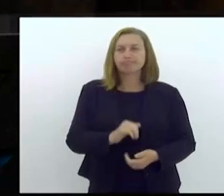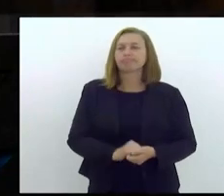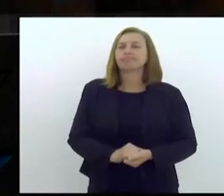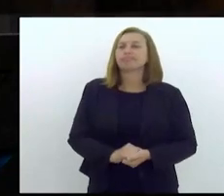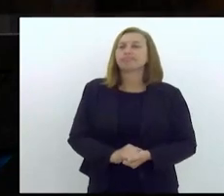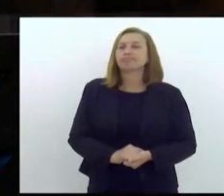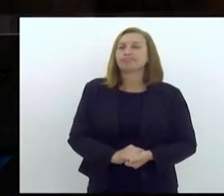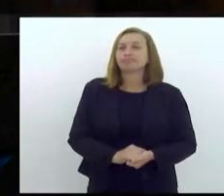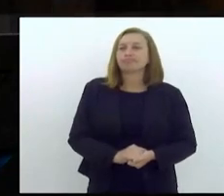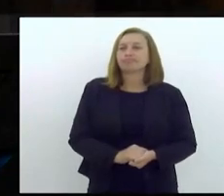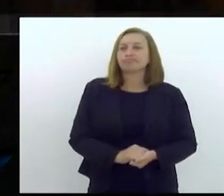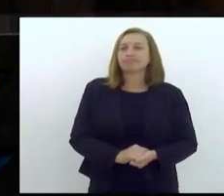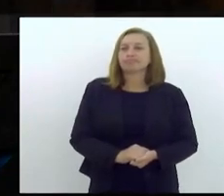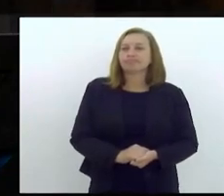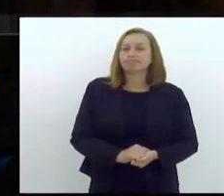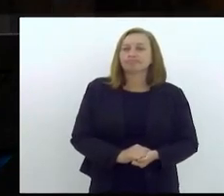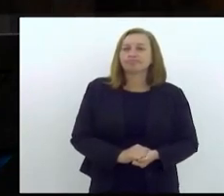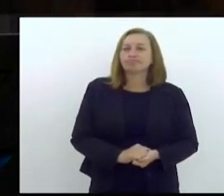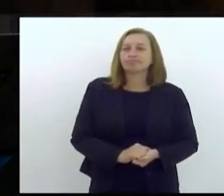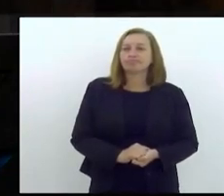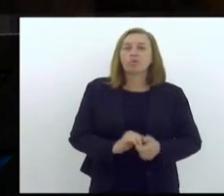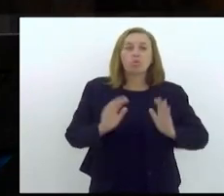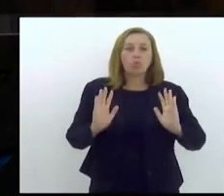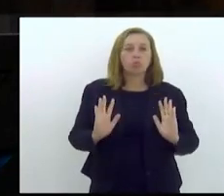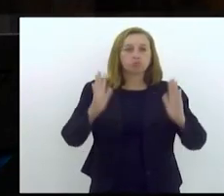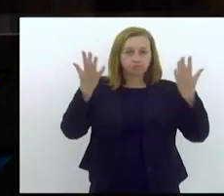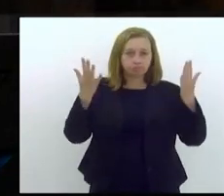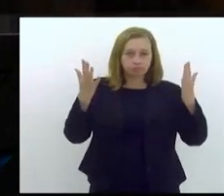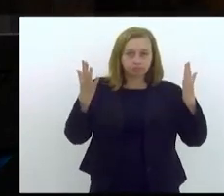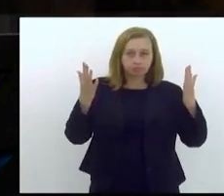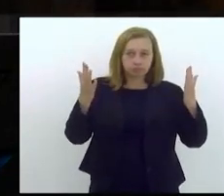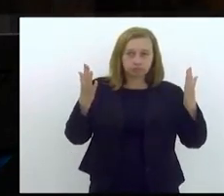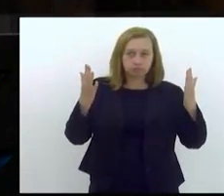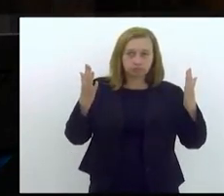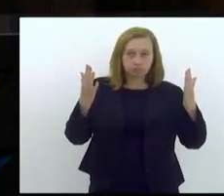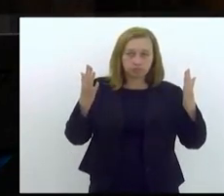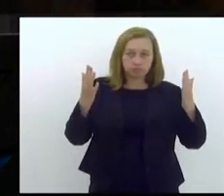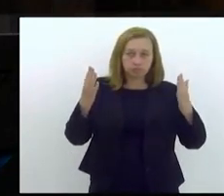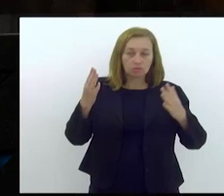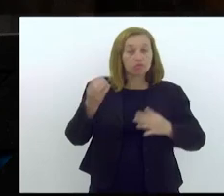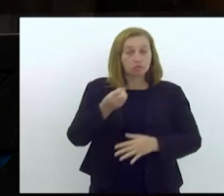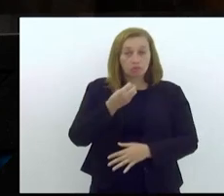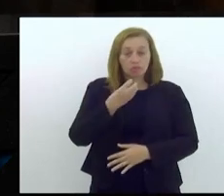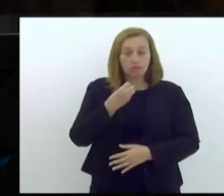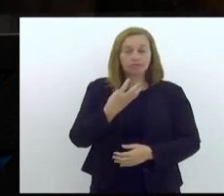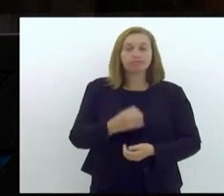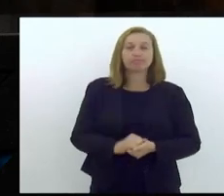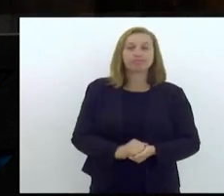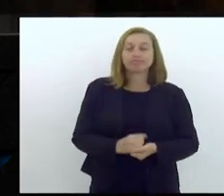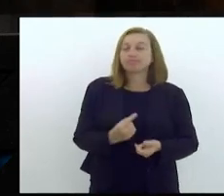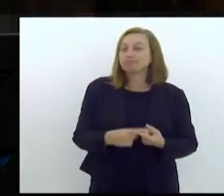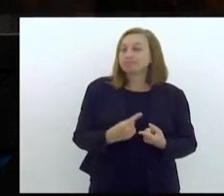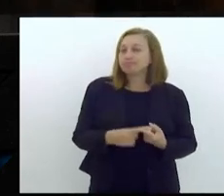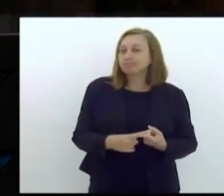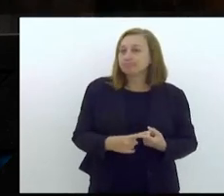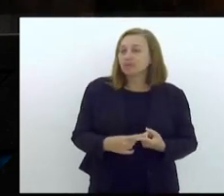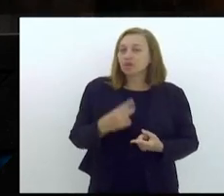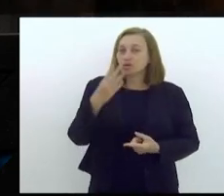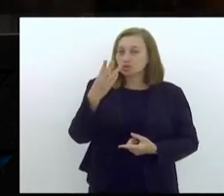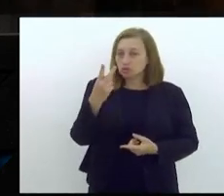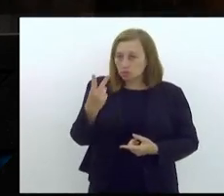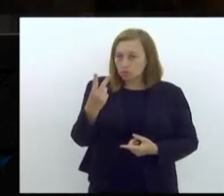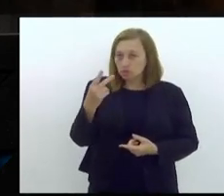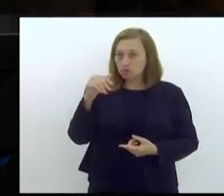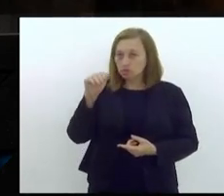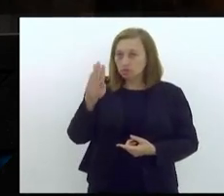o saldo do evento foi extremamente positivo porque Dois Bilhões